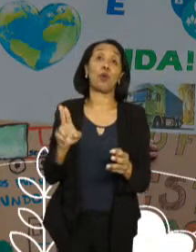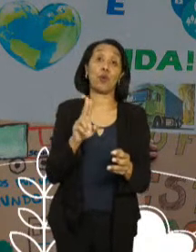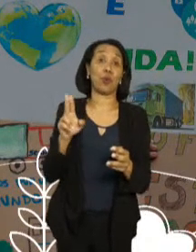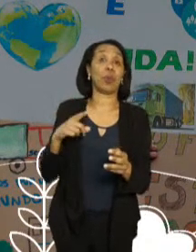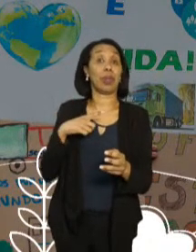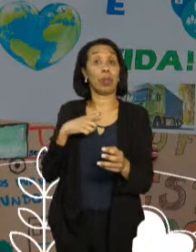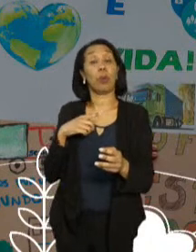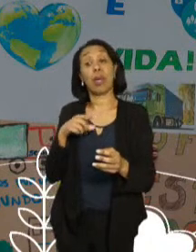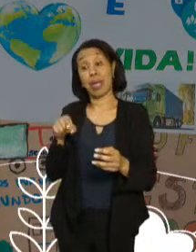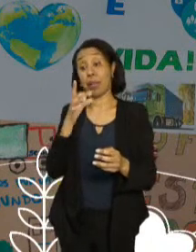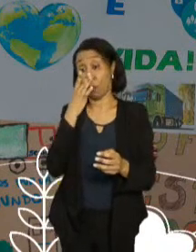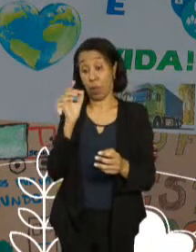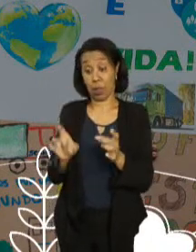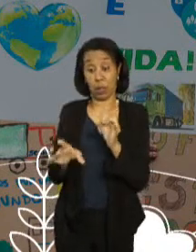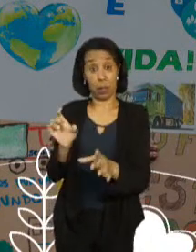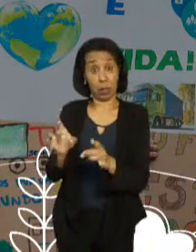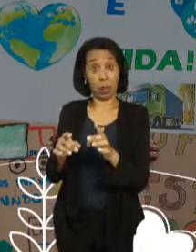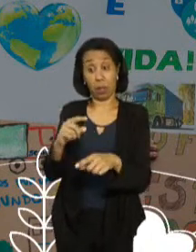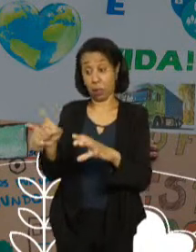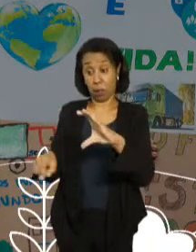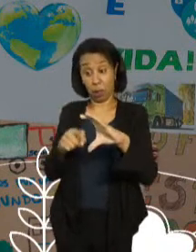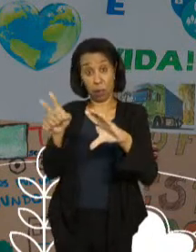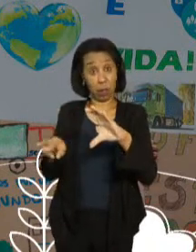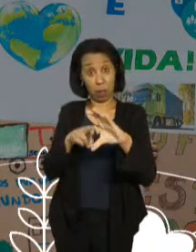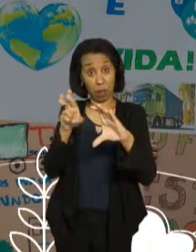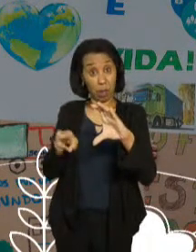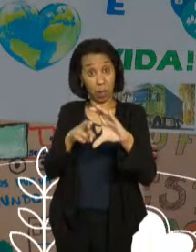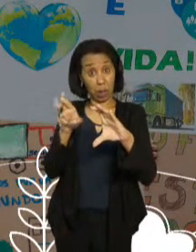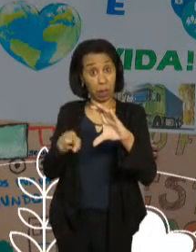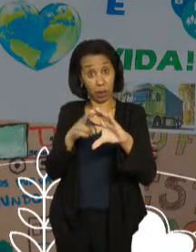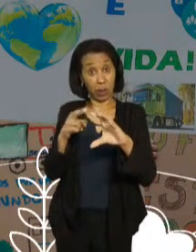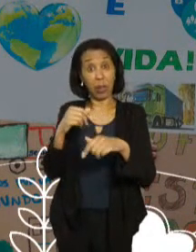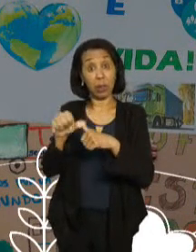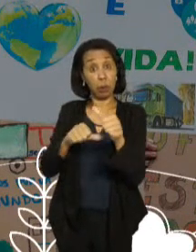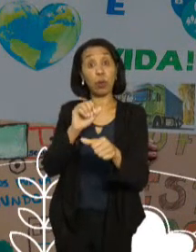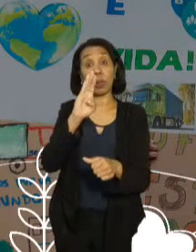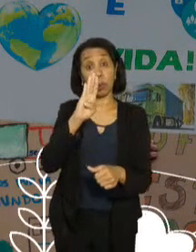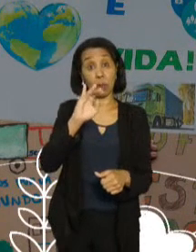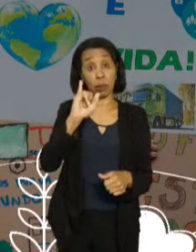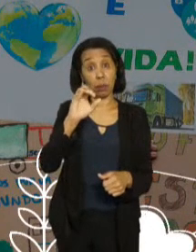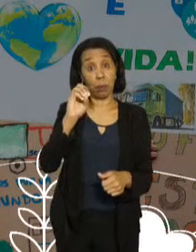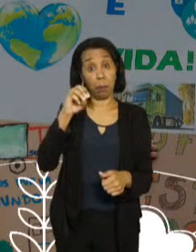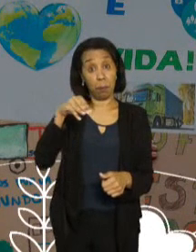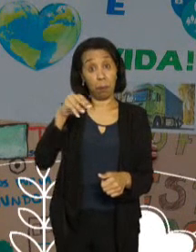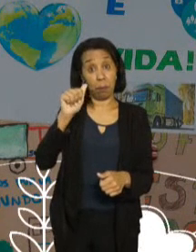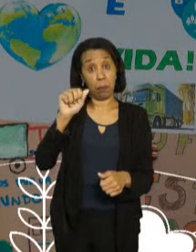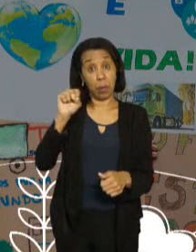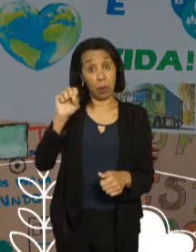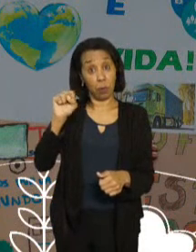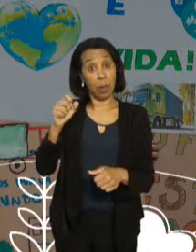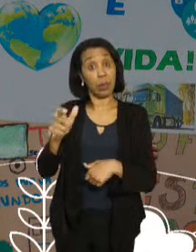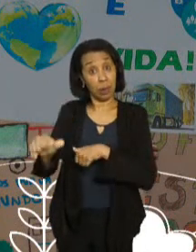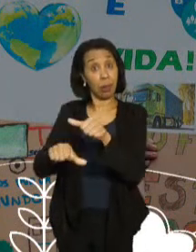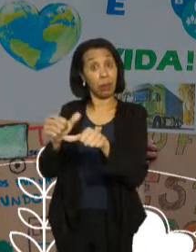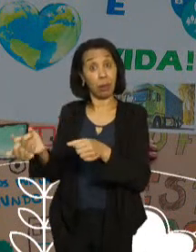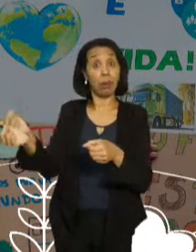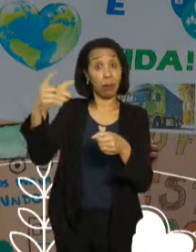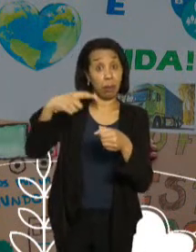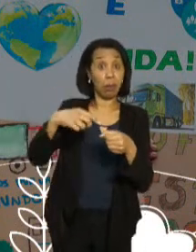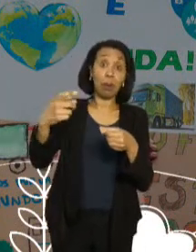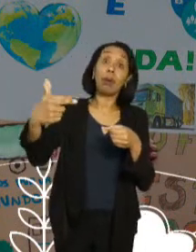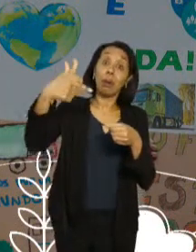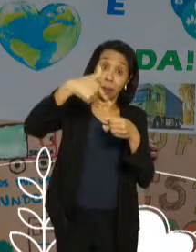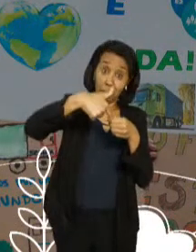aqueles resíduos ali gerados possam, na verdade, aquela biomassa se transformar em combustível. A ideia, então, é